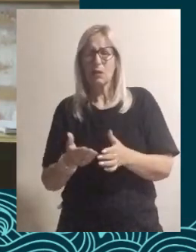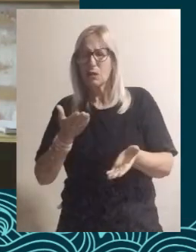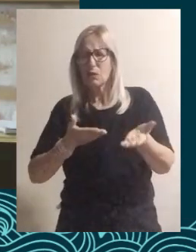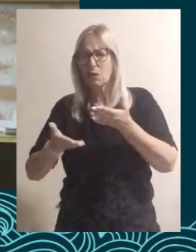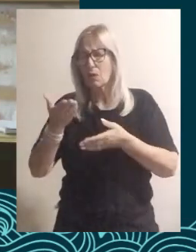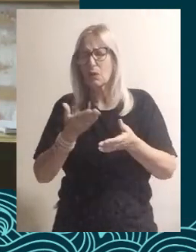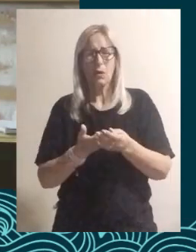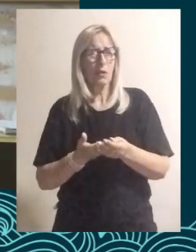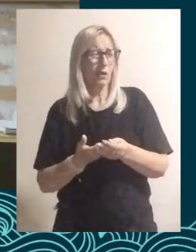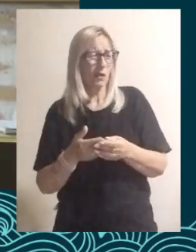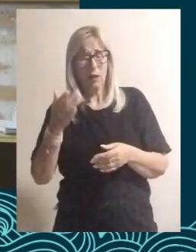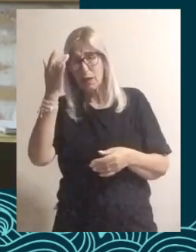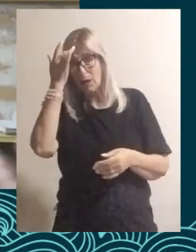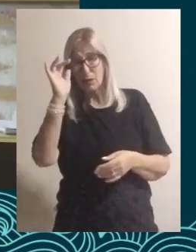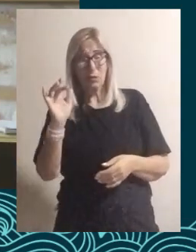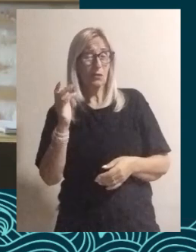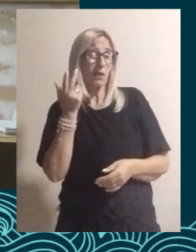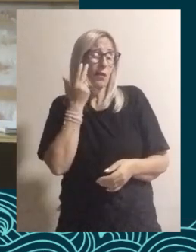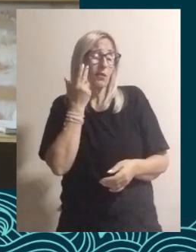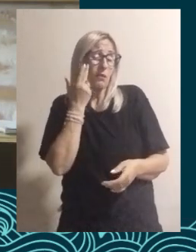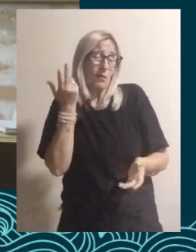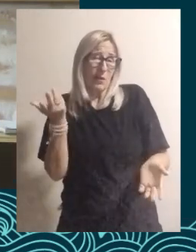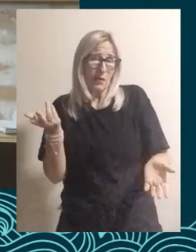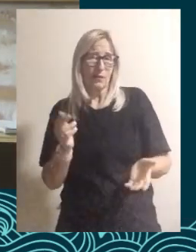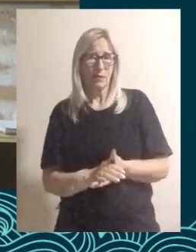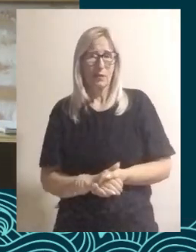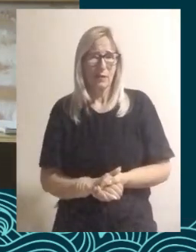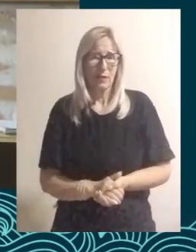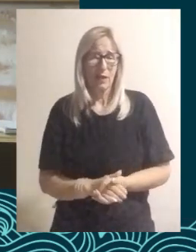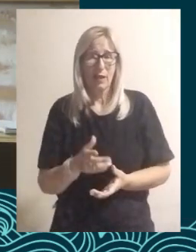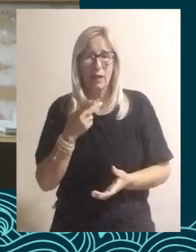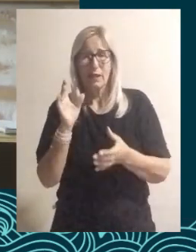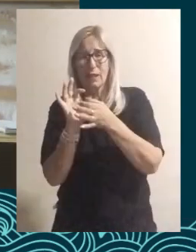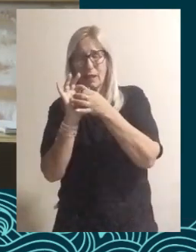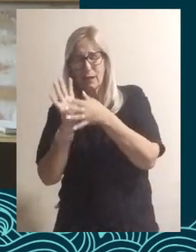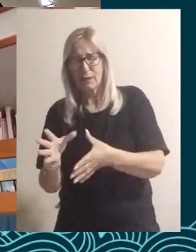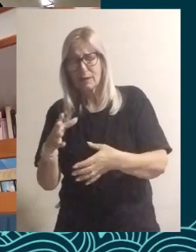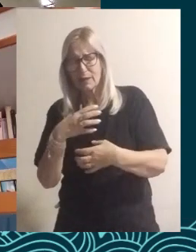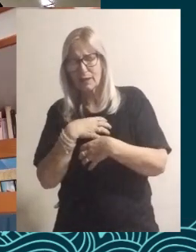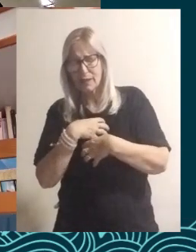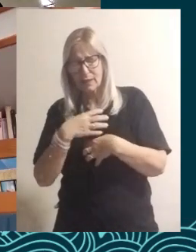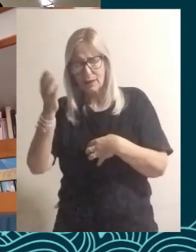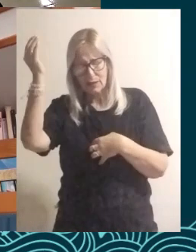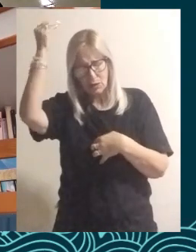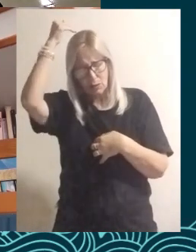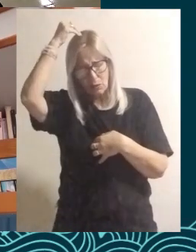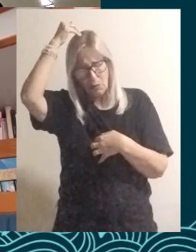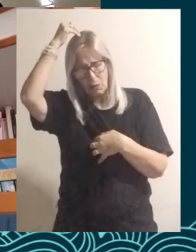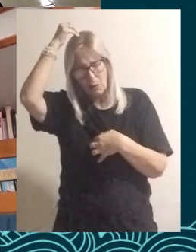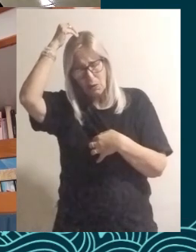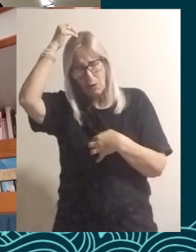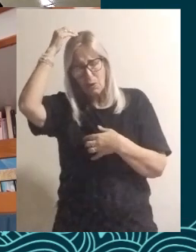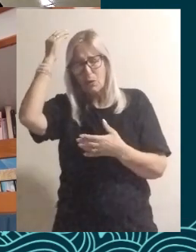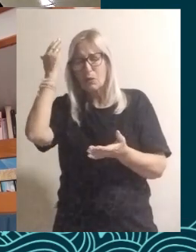problemas ou sobre situações ou que a gente não fala normalmente, né? E deixar de sentir